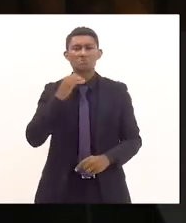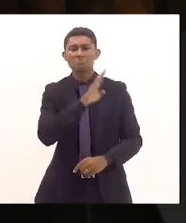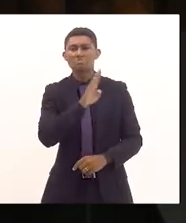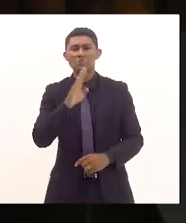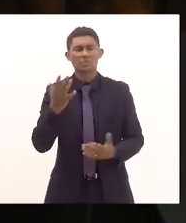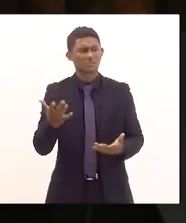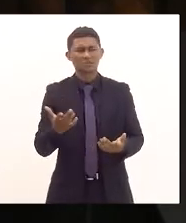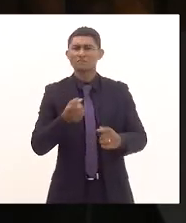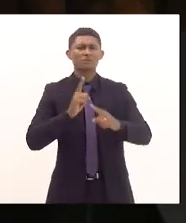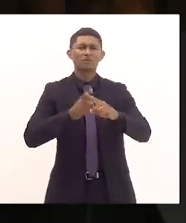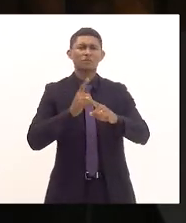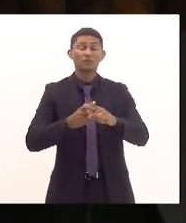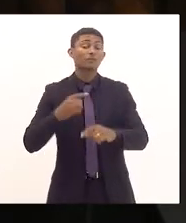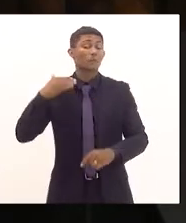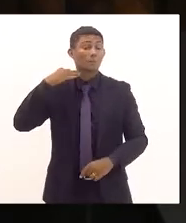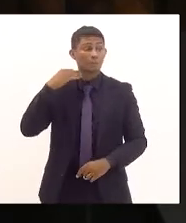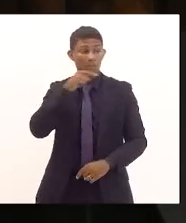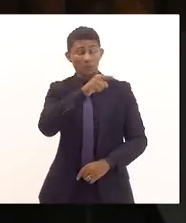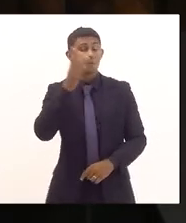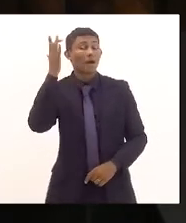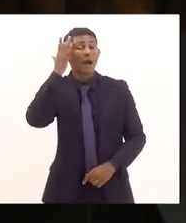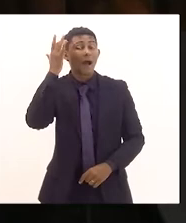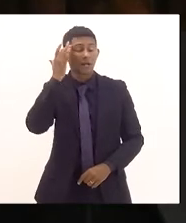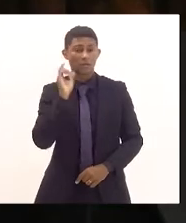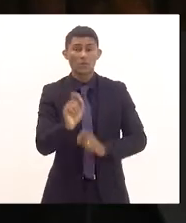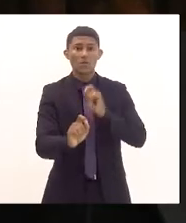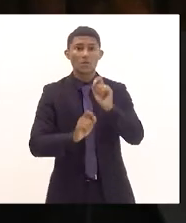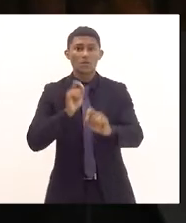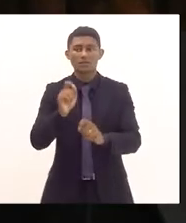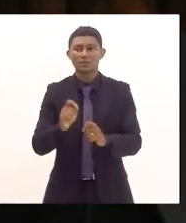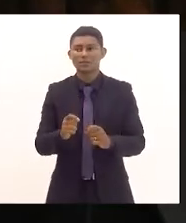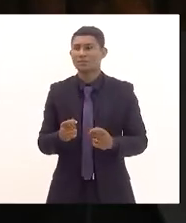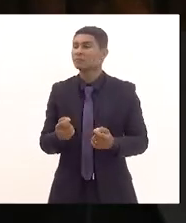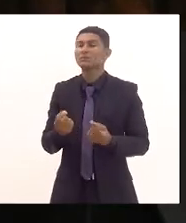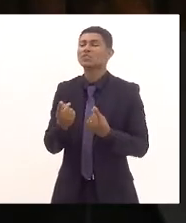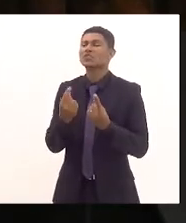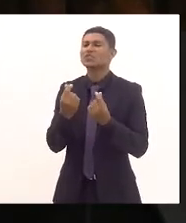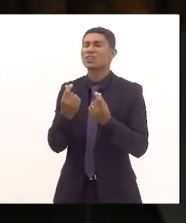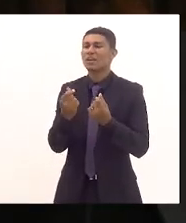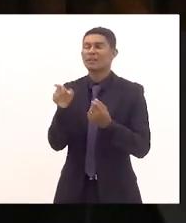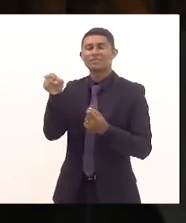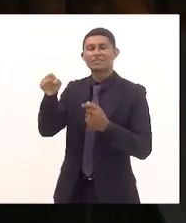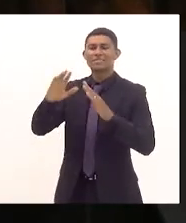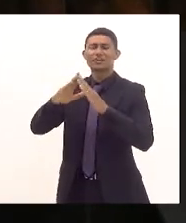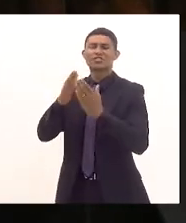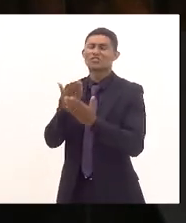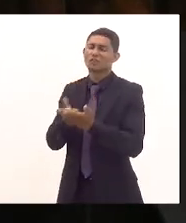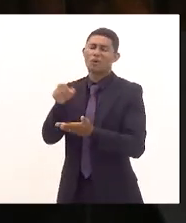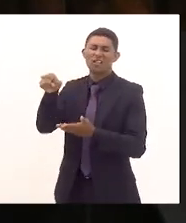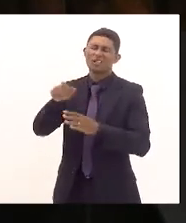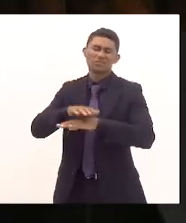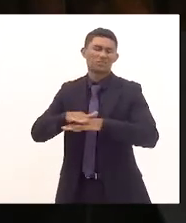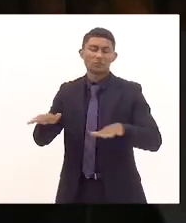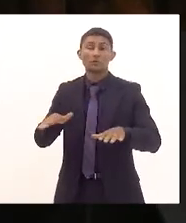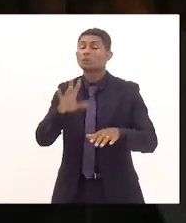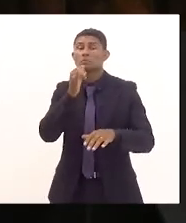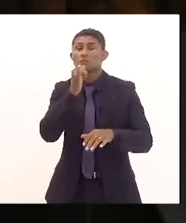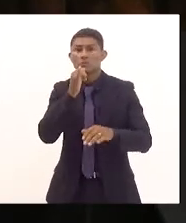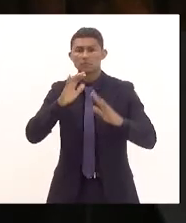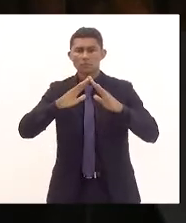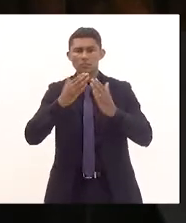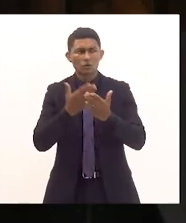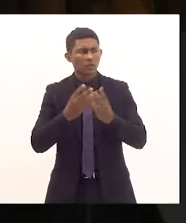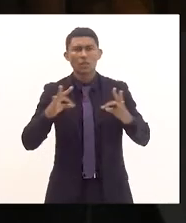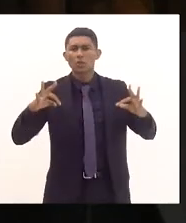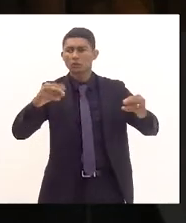sabe porque porque o Banco do Brasil acha que é só o dinheiro da conta da escola x ou escola Y mas quando soma todas as